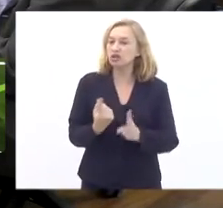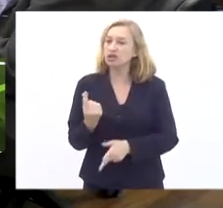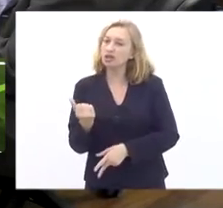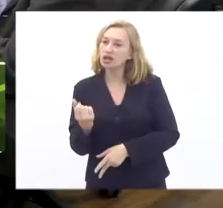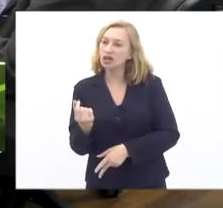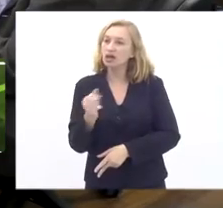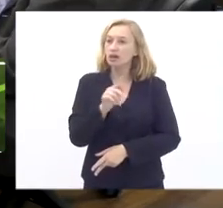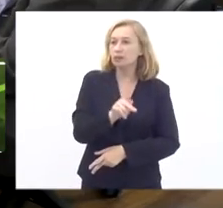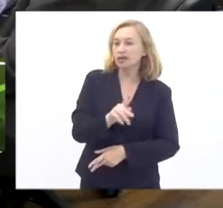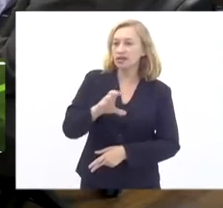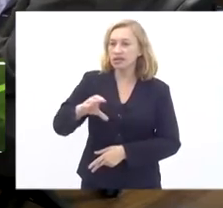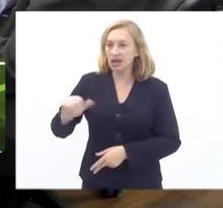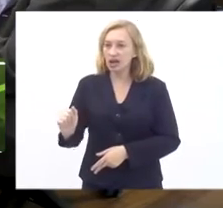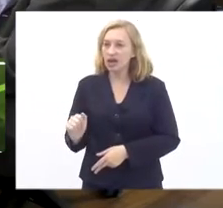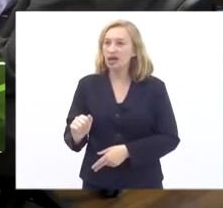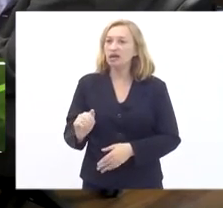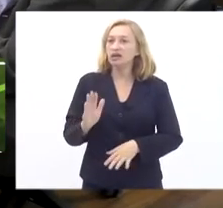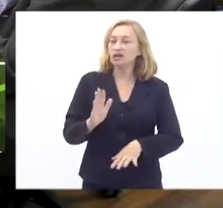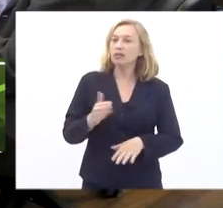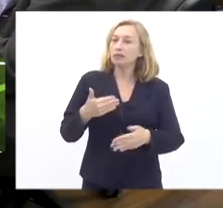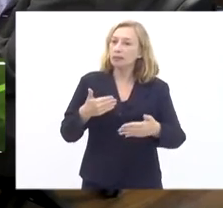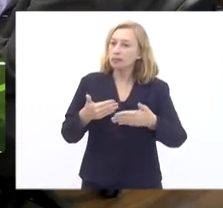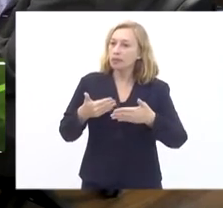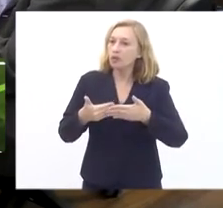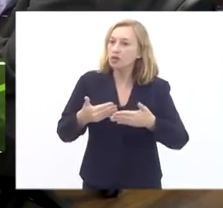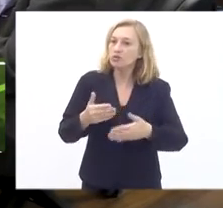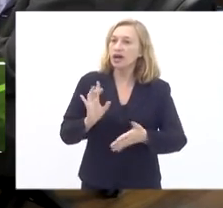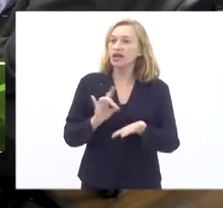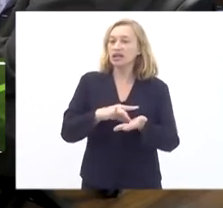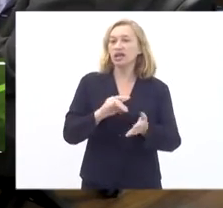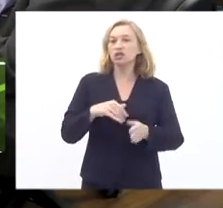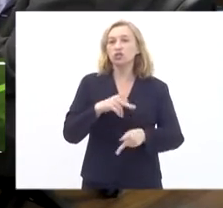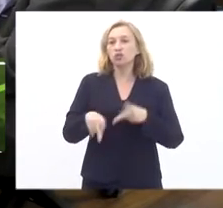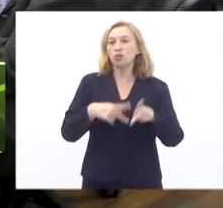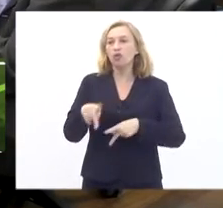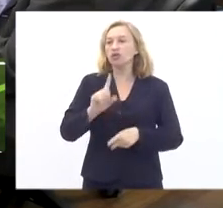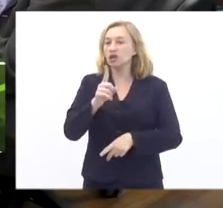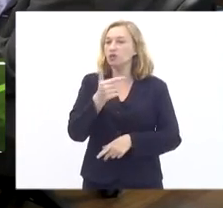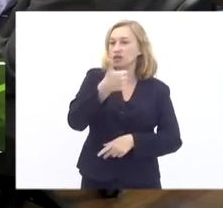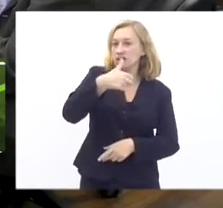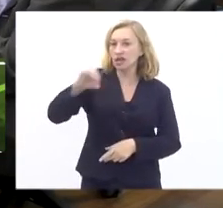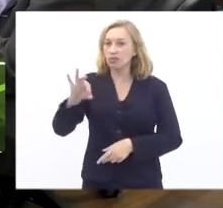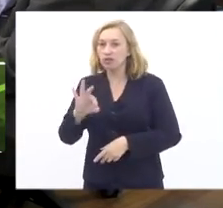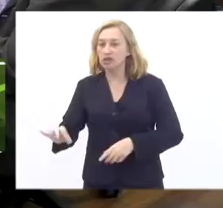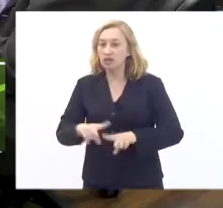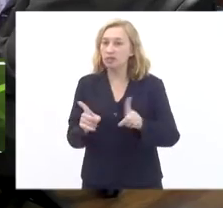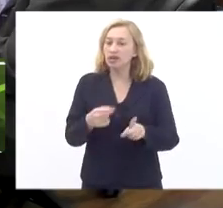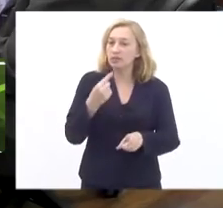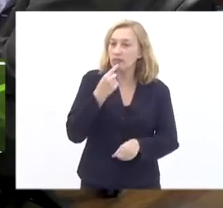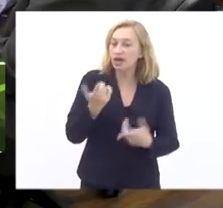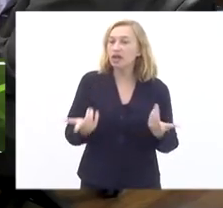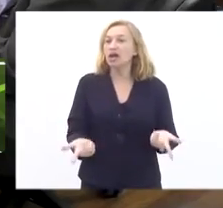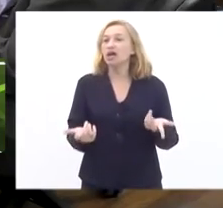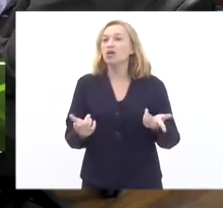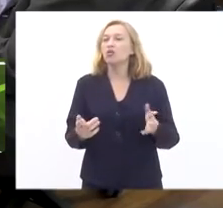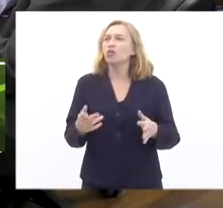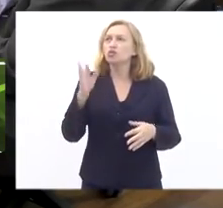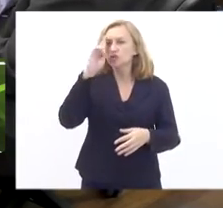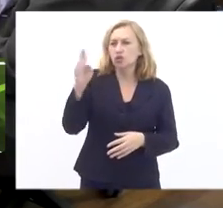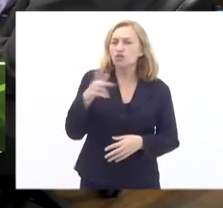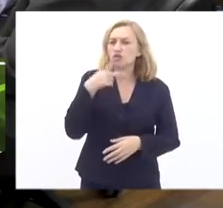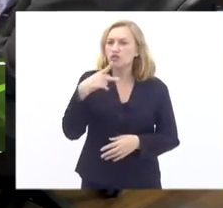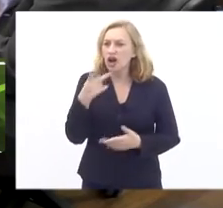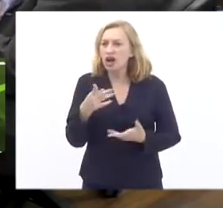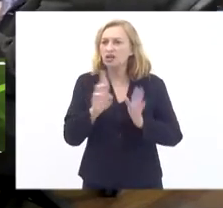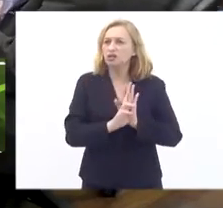e IPCA, que está um pouco mais próximo à realidade do povo. Não 100%, mas mais próximo. Quando o senhor fala enquanto o